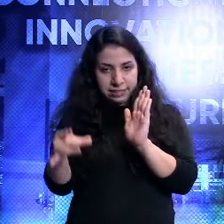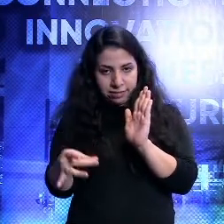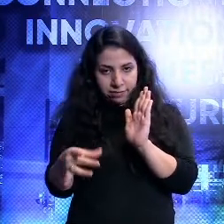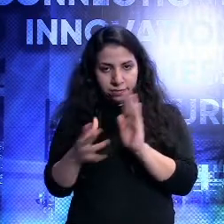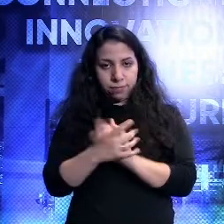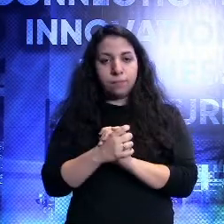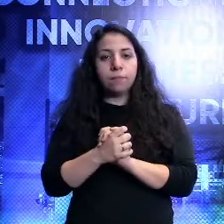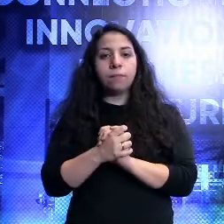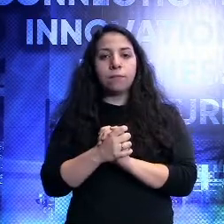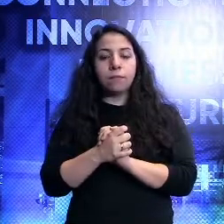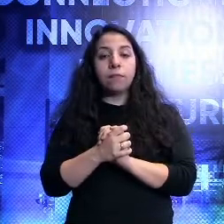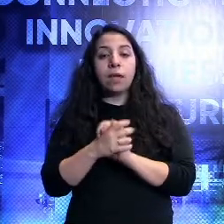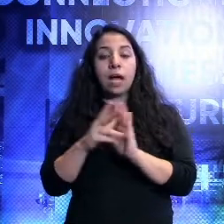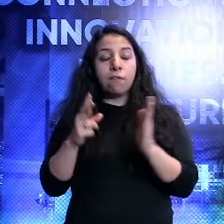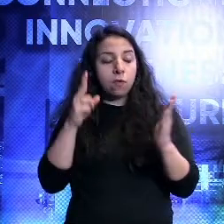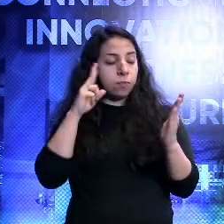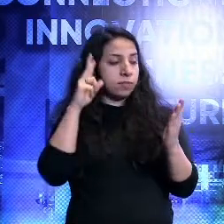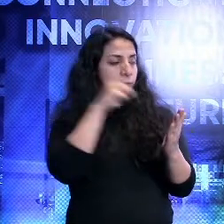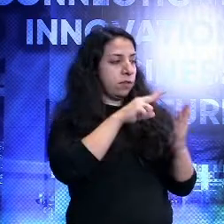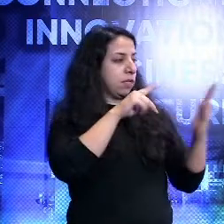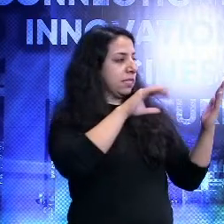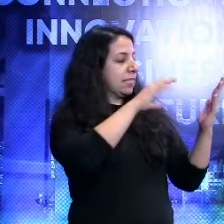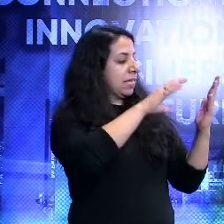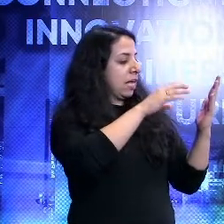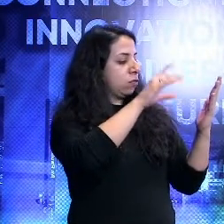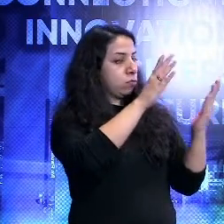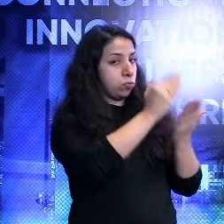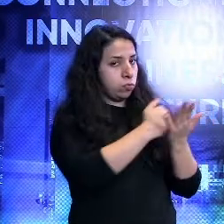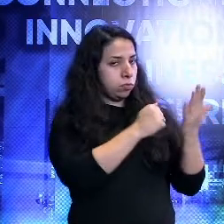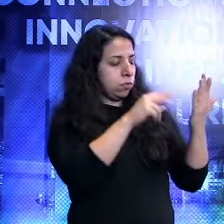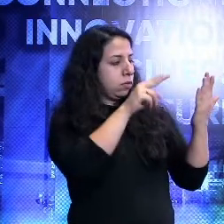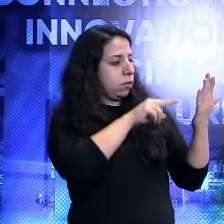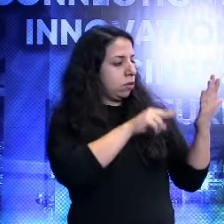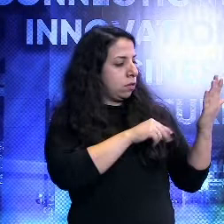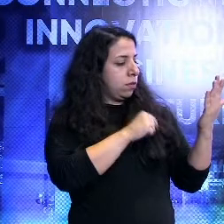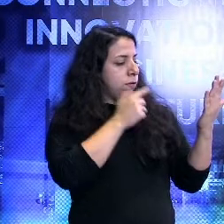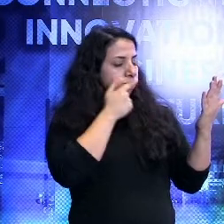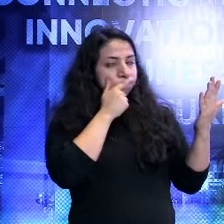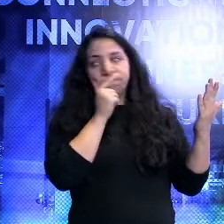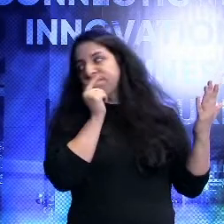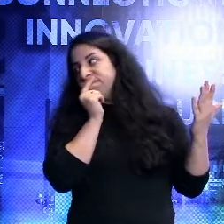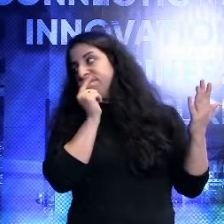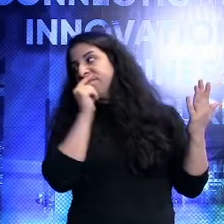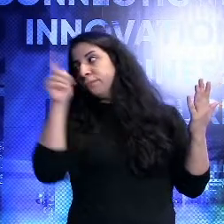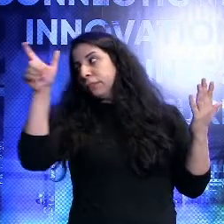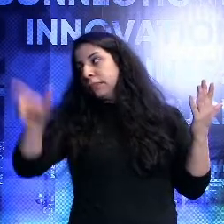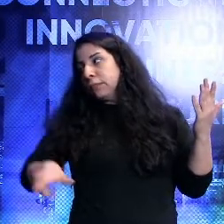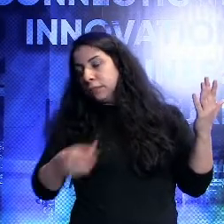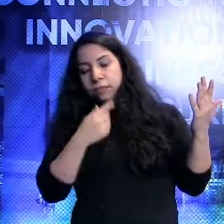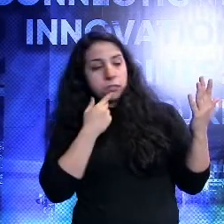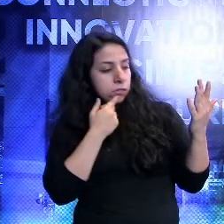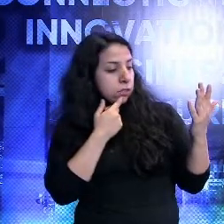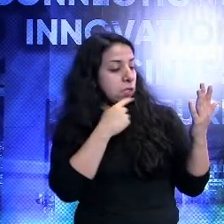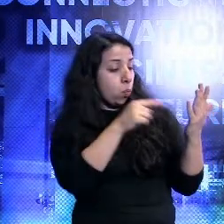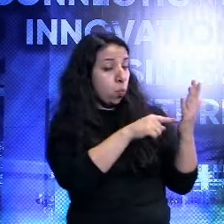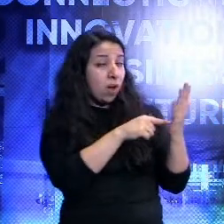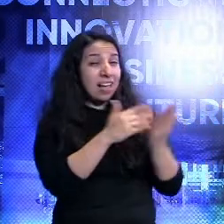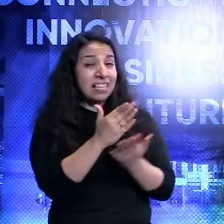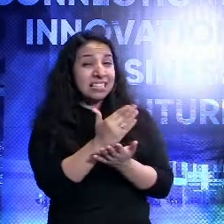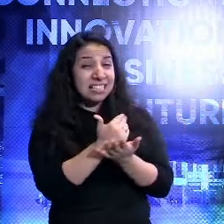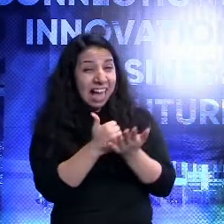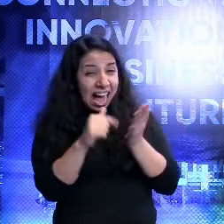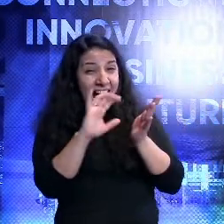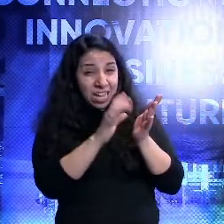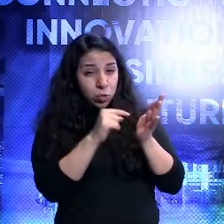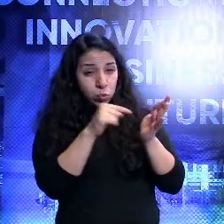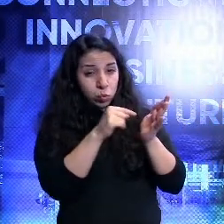eu vou começar a olhar para os dados. Tá? A gente chama, por convenção no laboratório, os dados que alimentam a ficha da persona de pontos